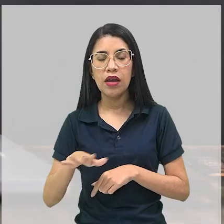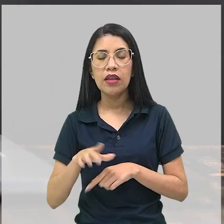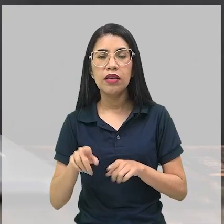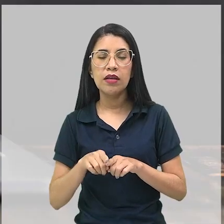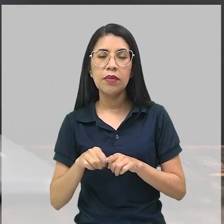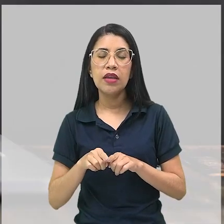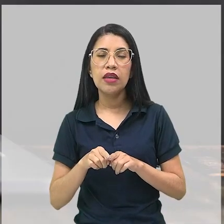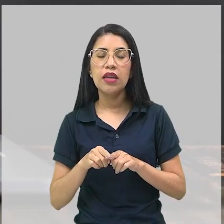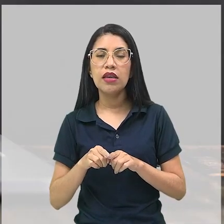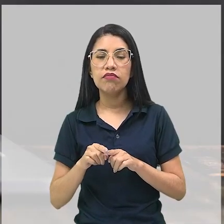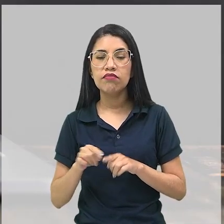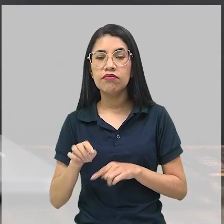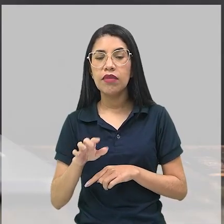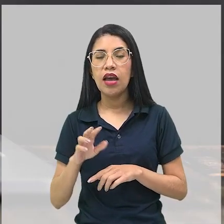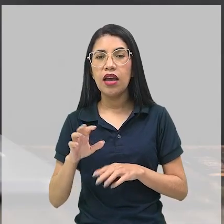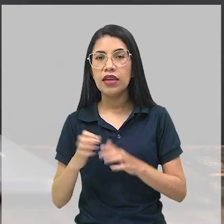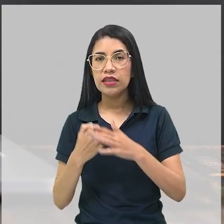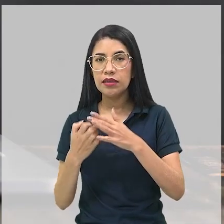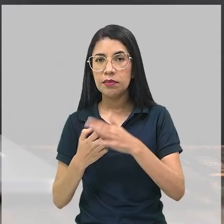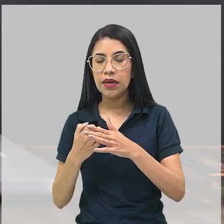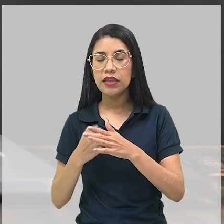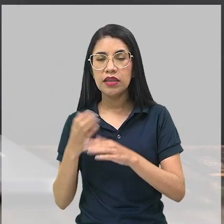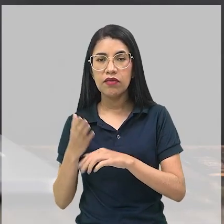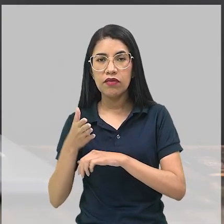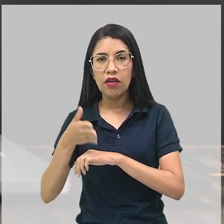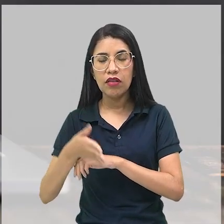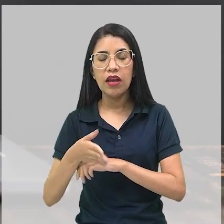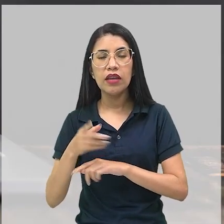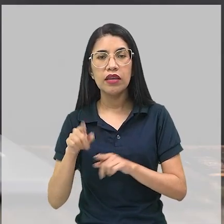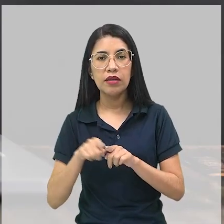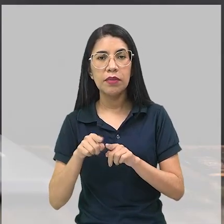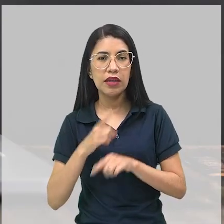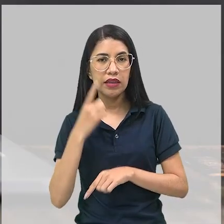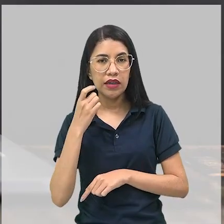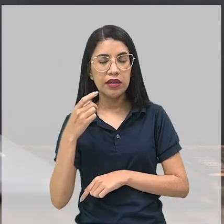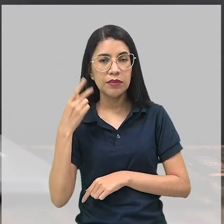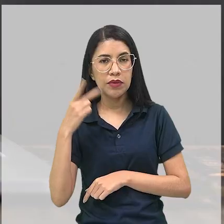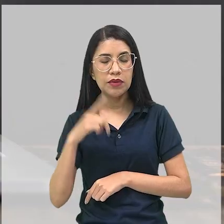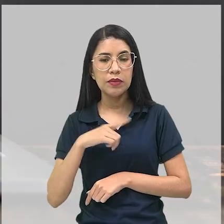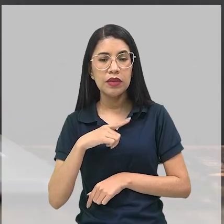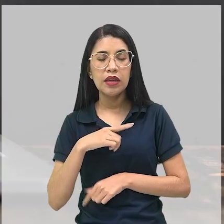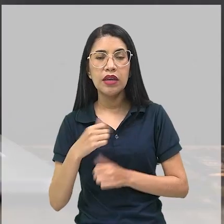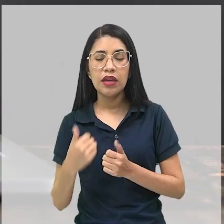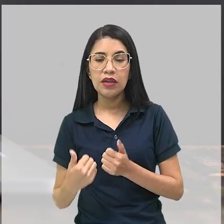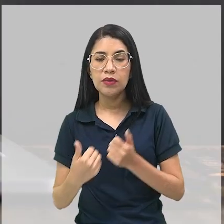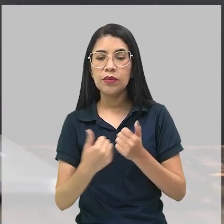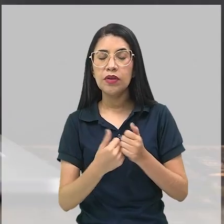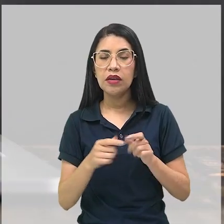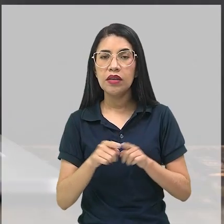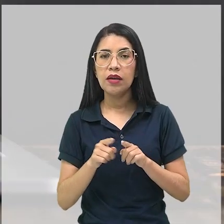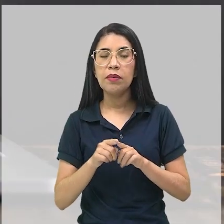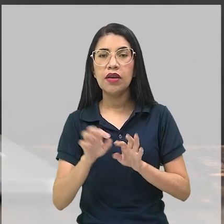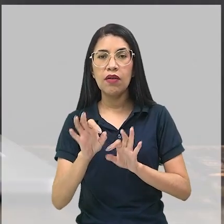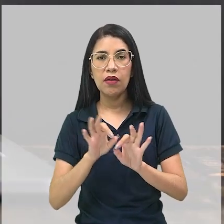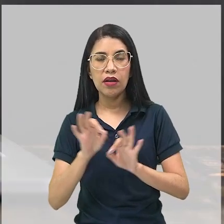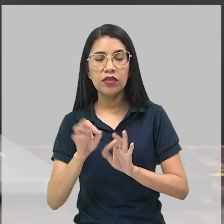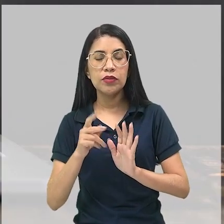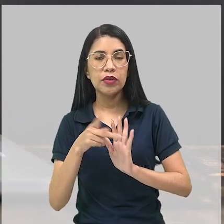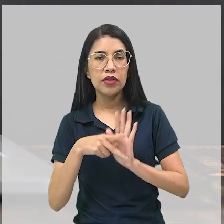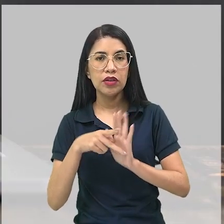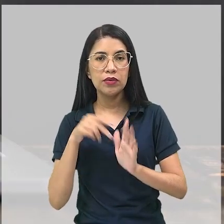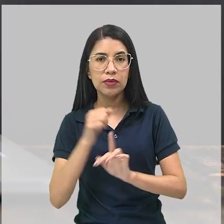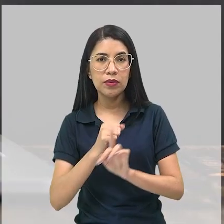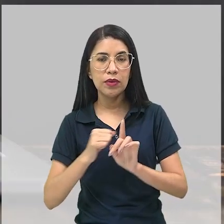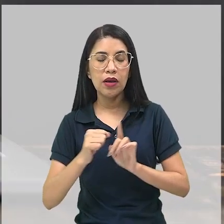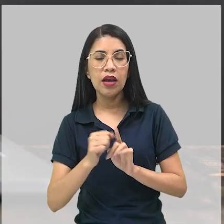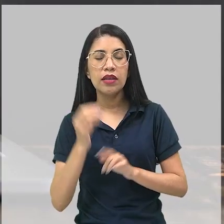pela atuação de grandes empresas e interesses políticos. Além disso, tem auxiliado na articulação de movimentos sociais que buscam